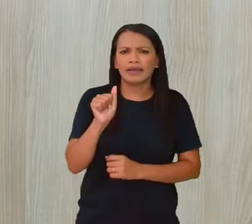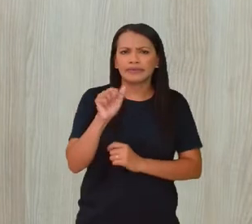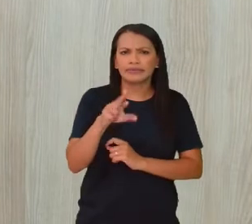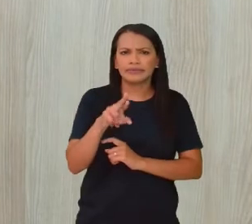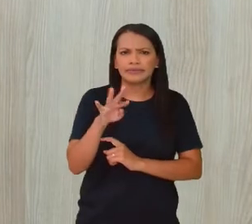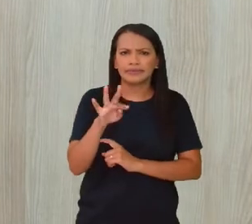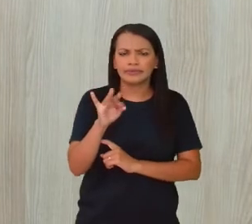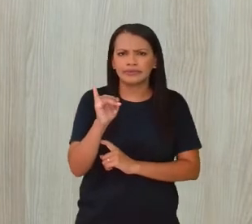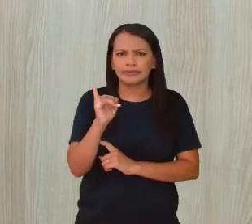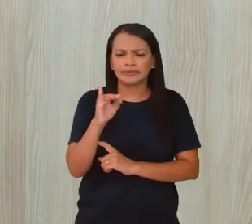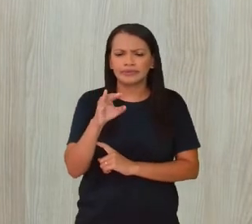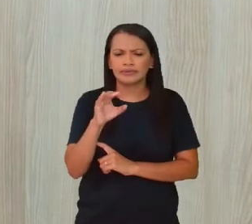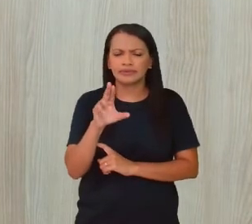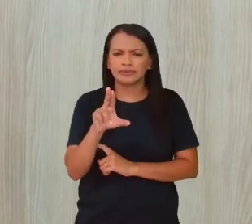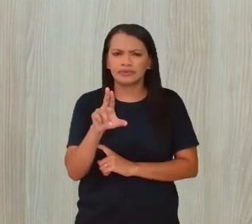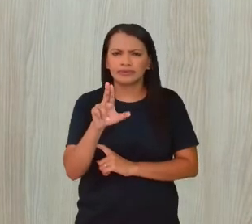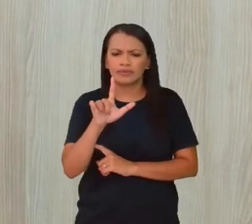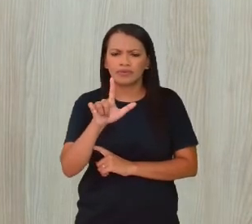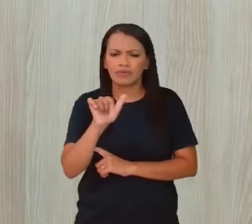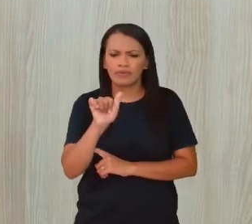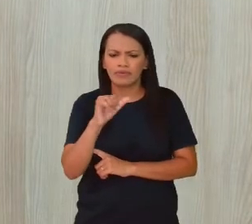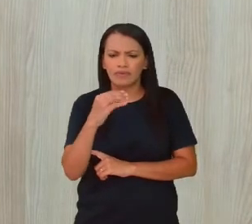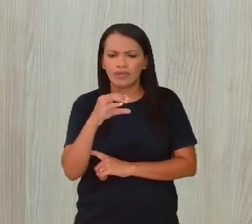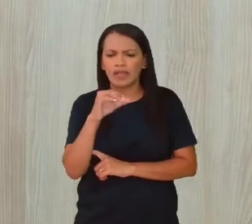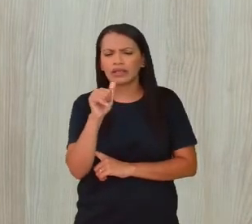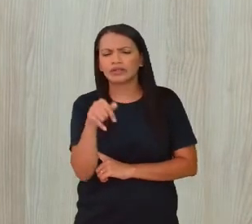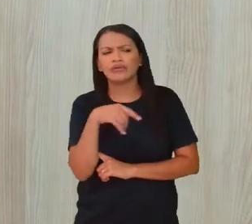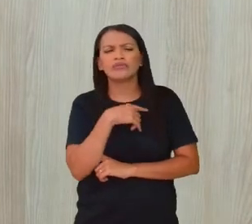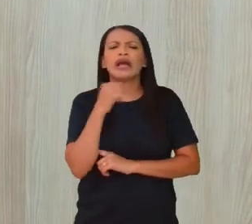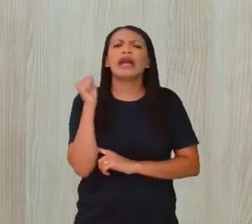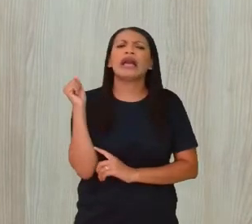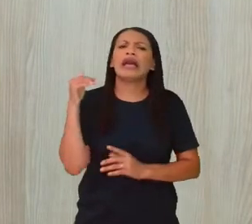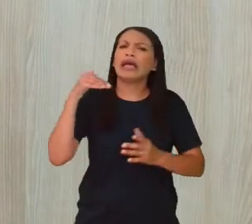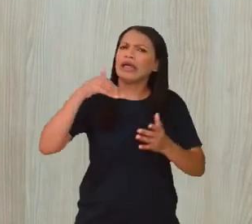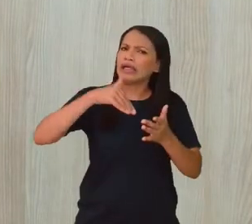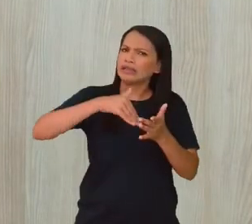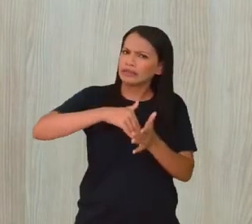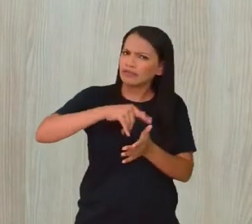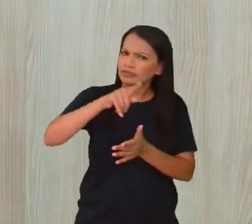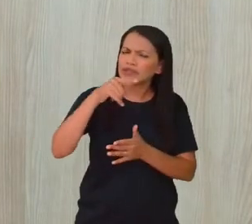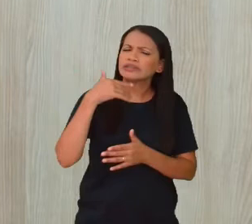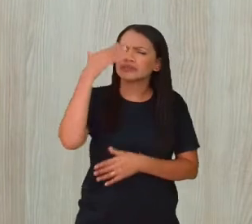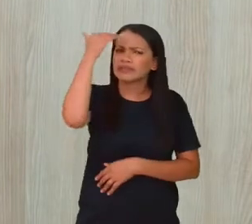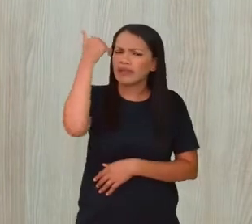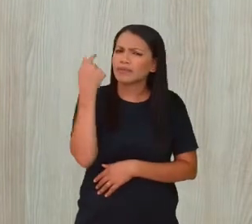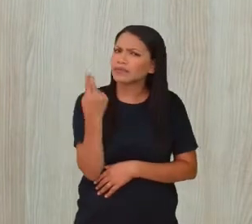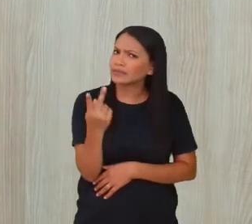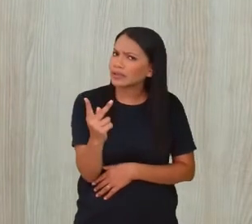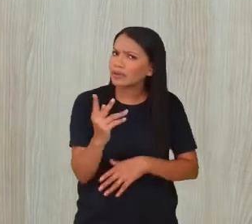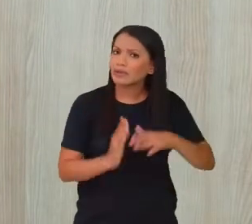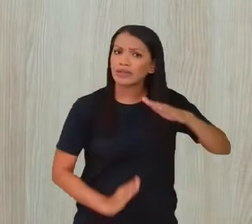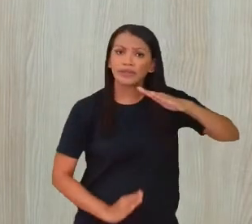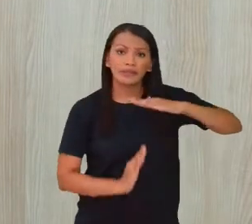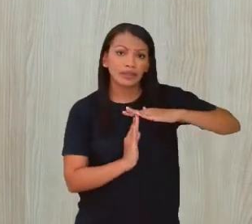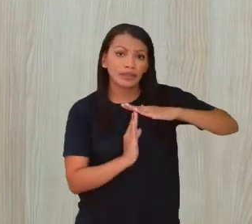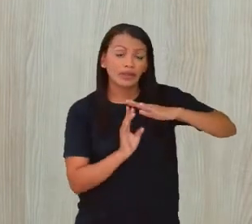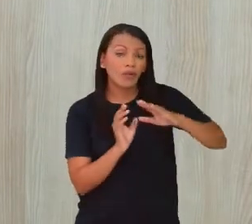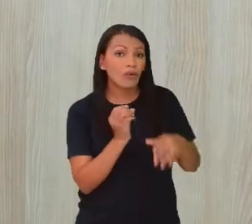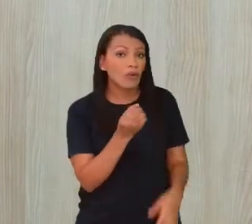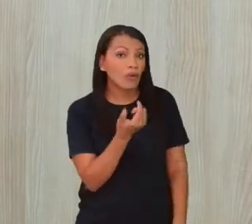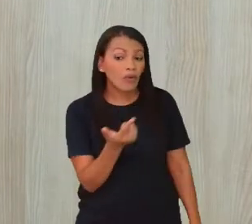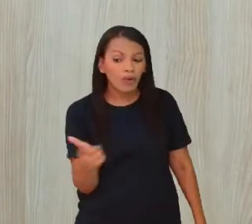vai empurrando o braço até onde dá, você sabe qual é o seu limite, né? O outro não sabe, não é